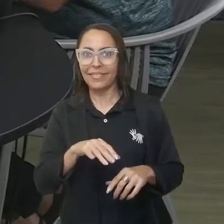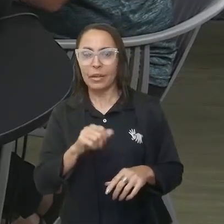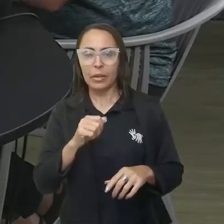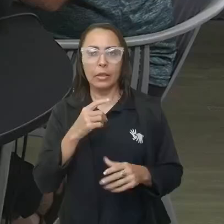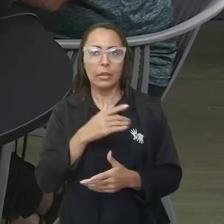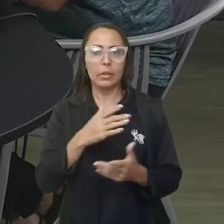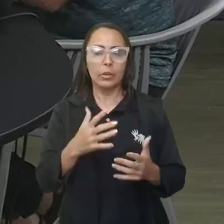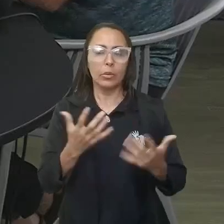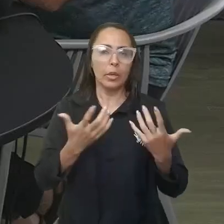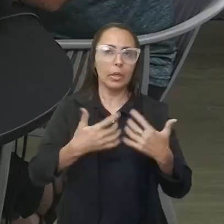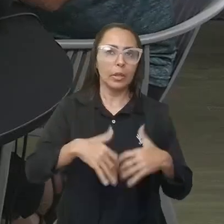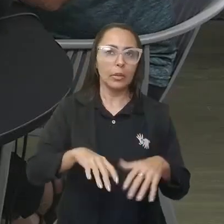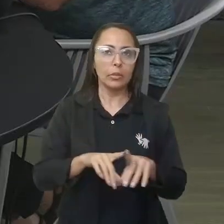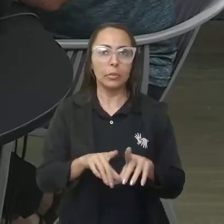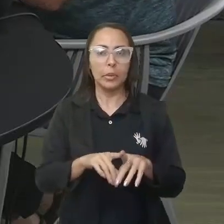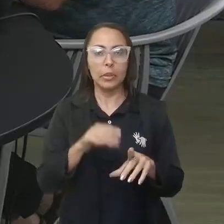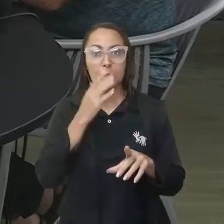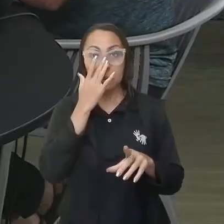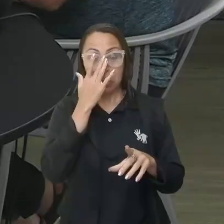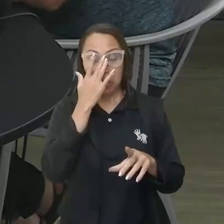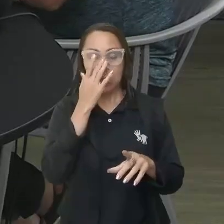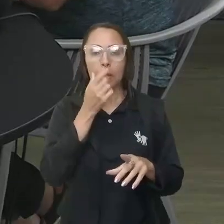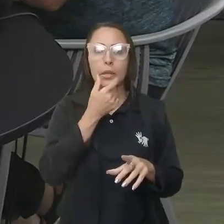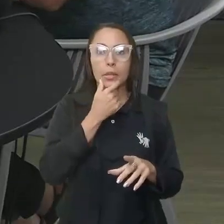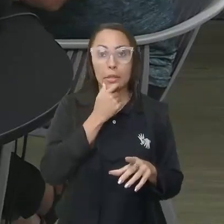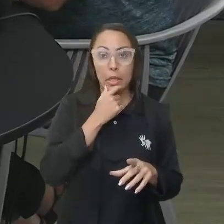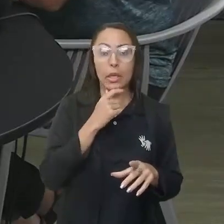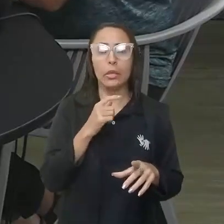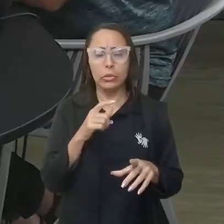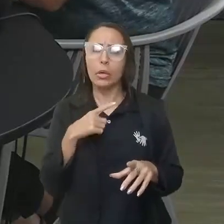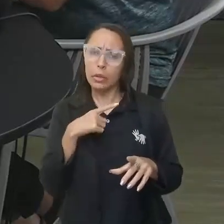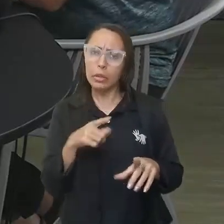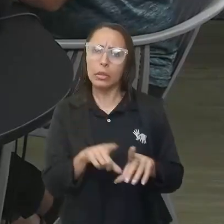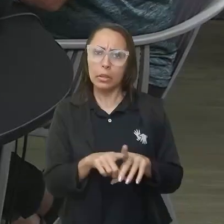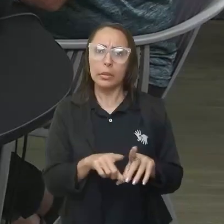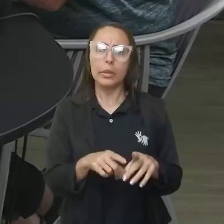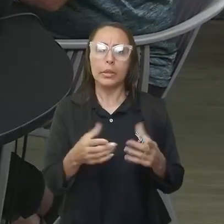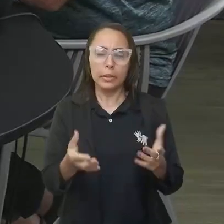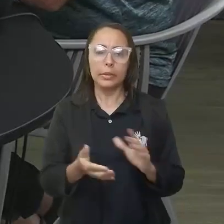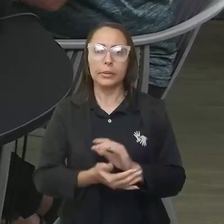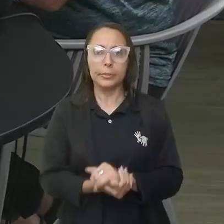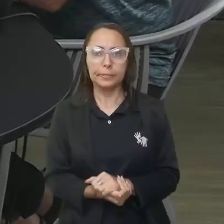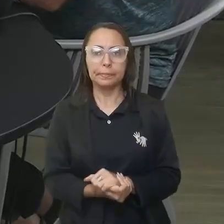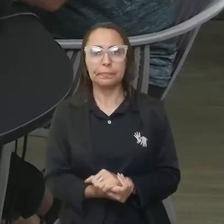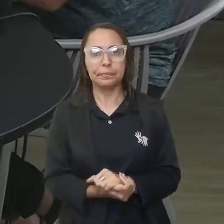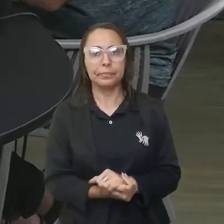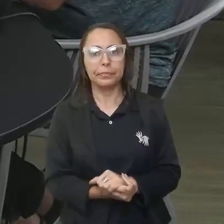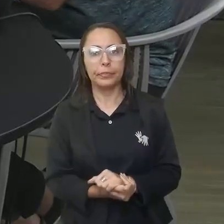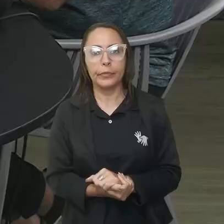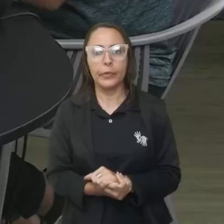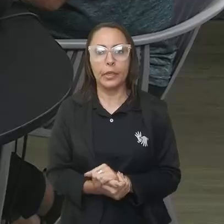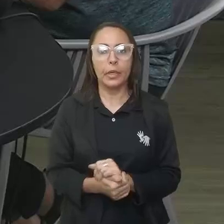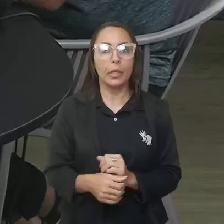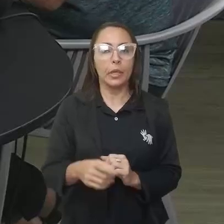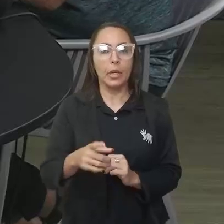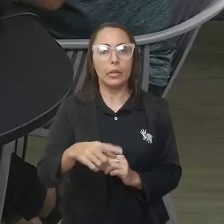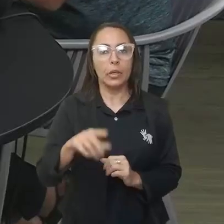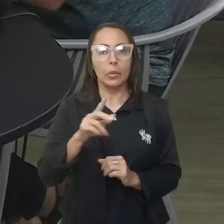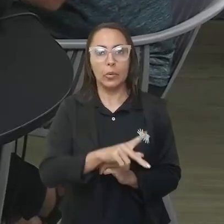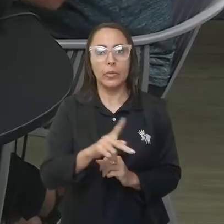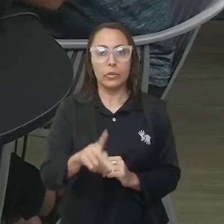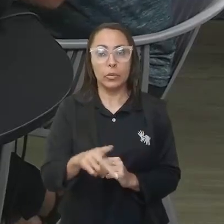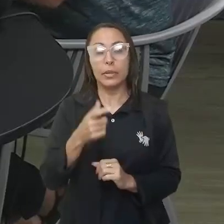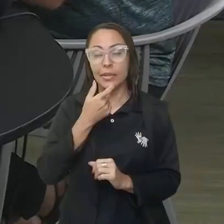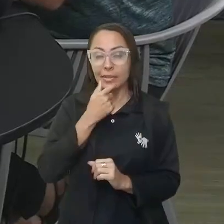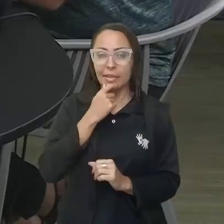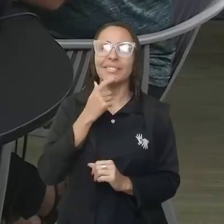o ILE. Inglês. Né? Inglês também tem, né? A gente voa, meu Deus. A senhora que é professora de inglês, né? Eu sou